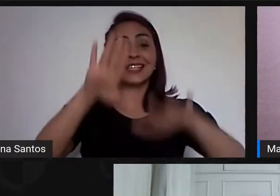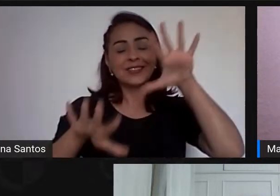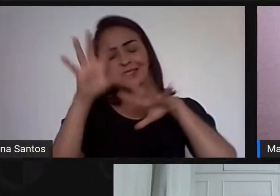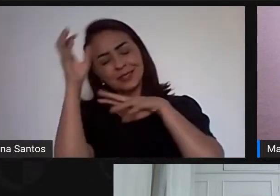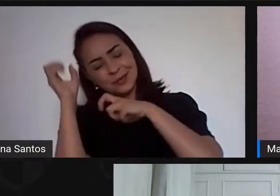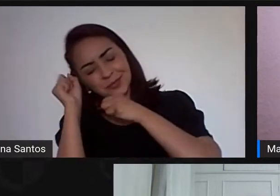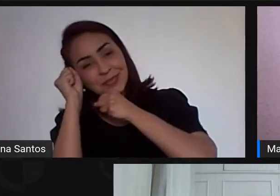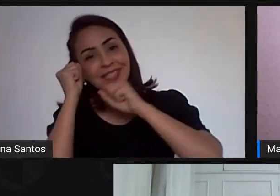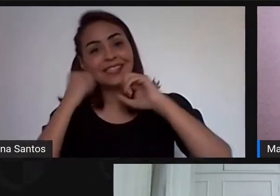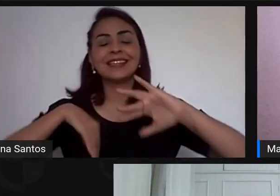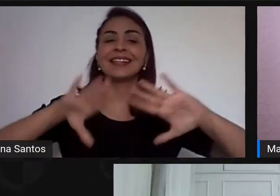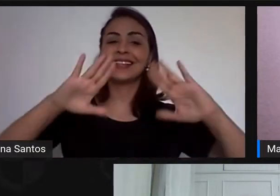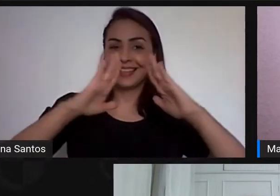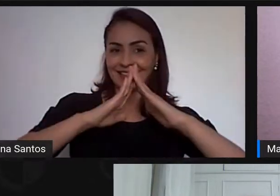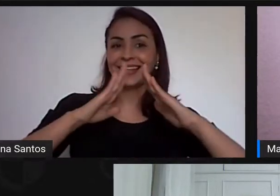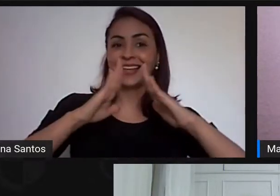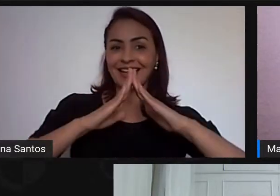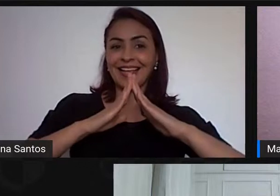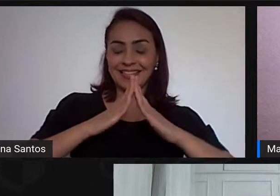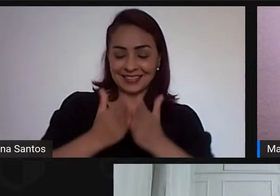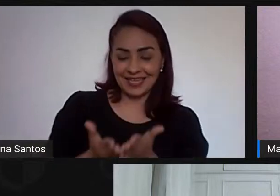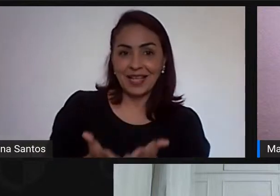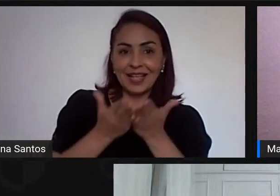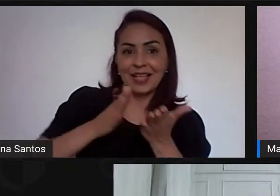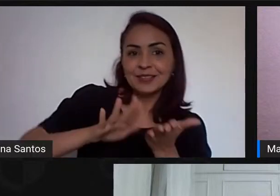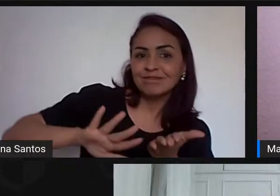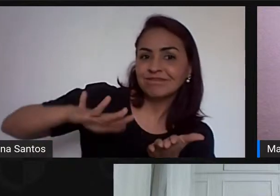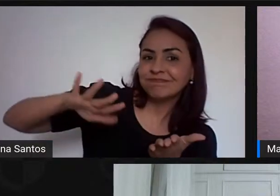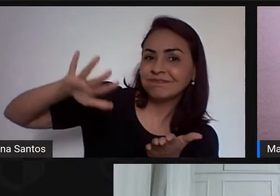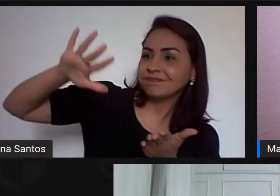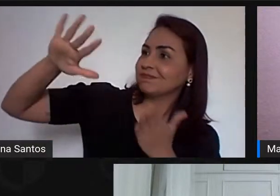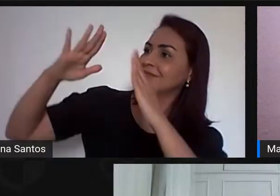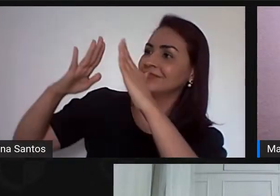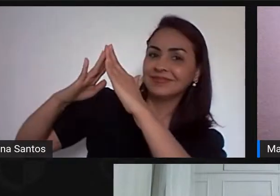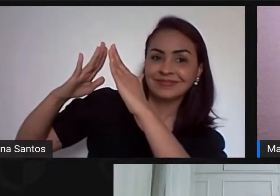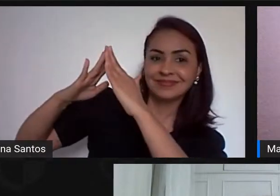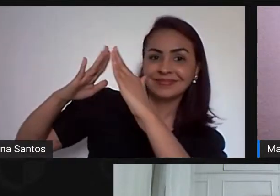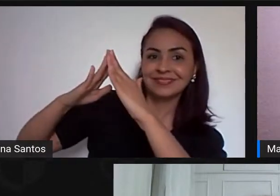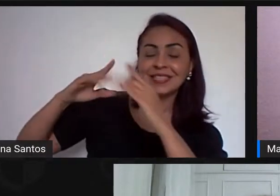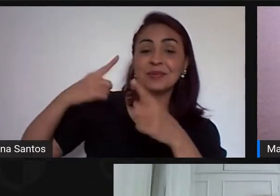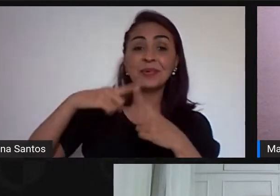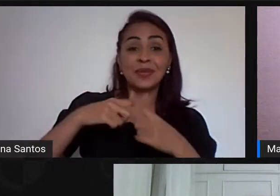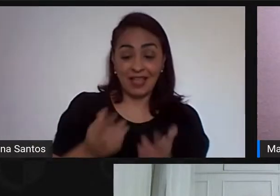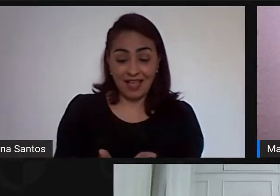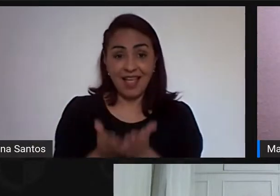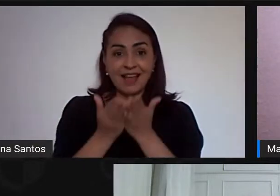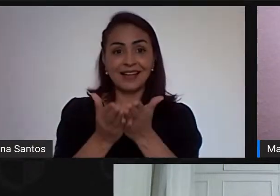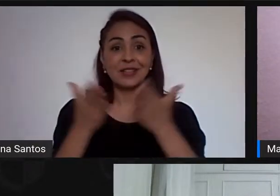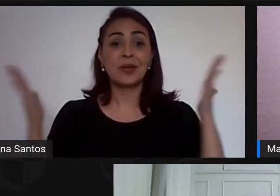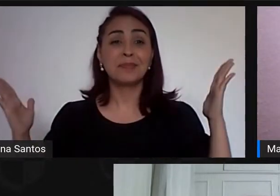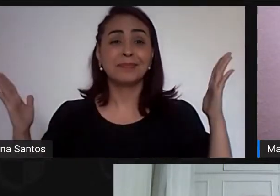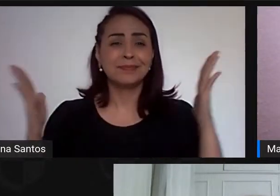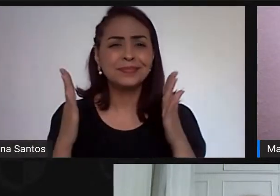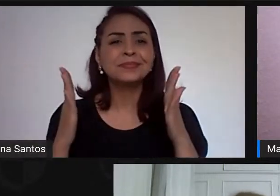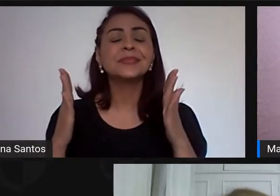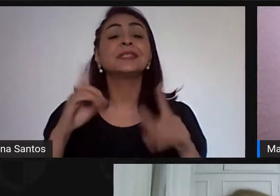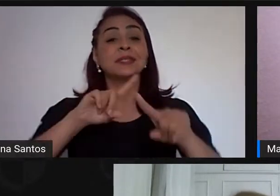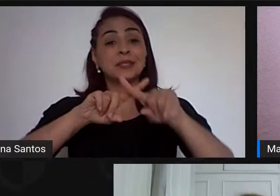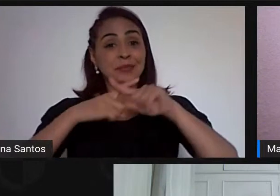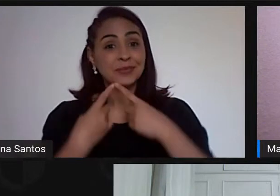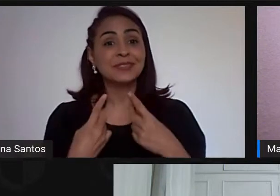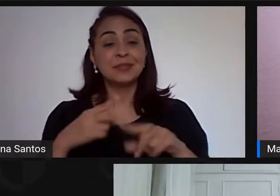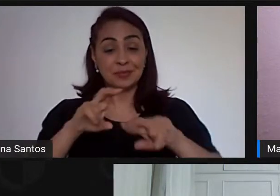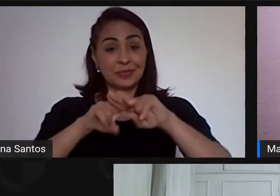na beira do rio, porque a gente não conseguia chegar. Porque eram canoas pequenas, né? Por isso que eu tenho tanto medo de água.